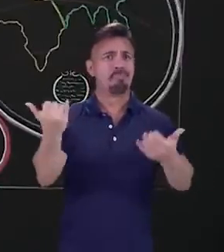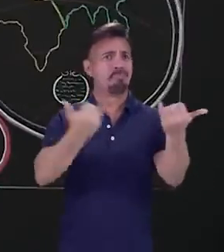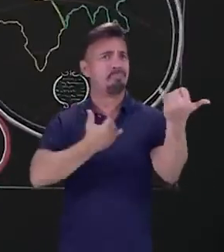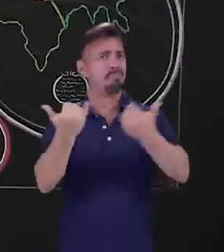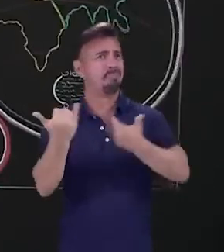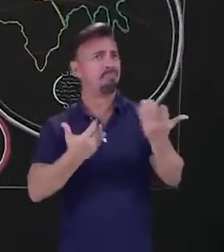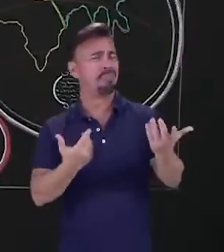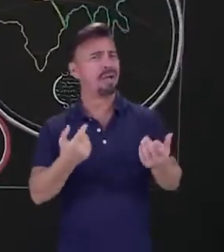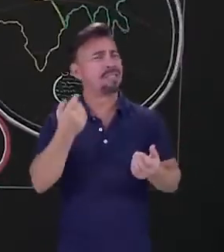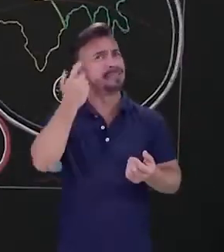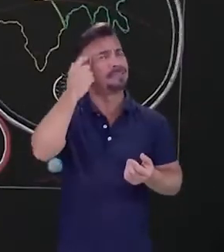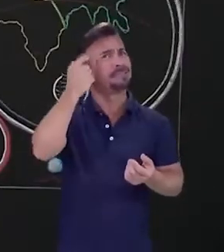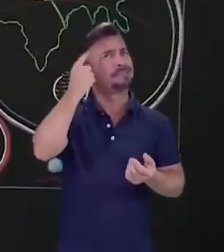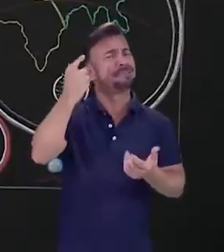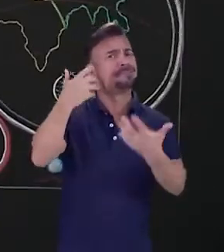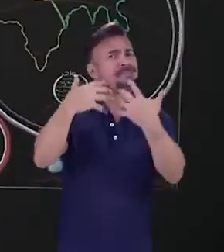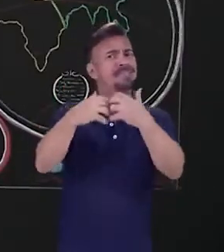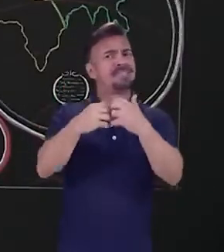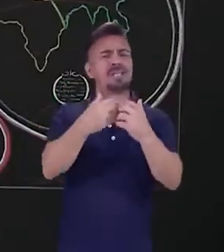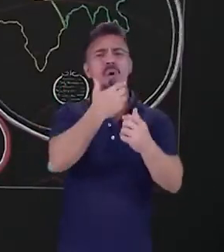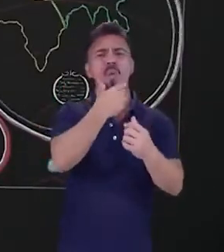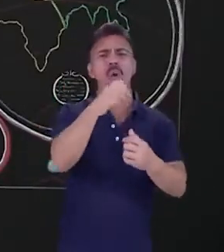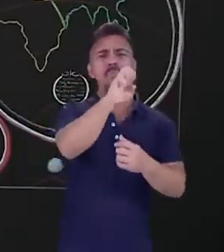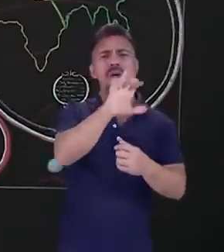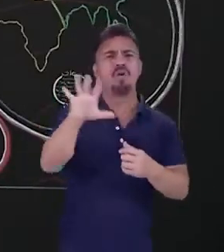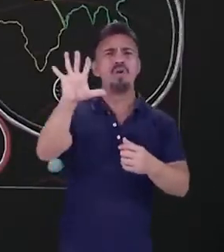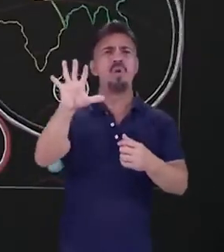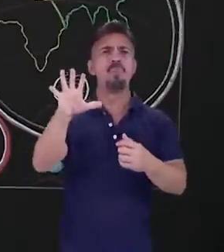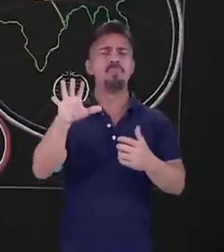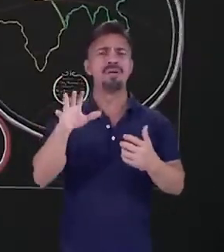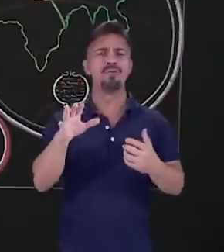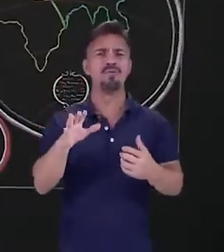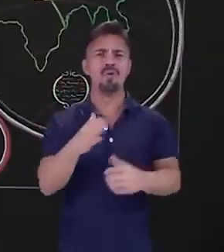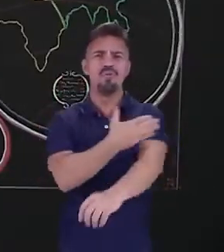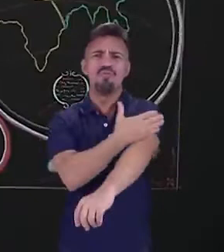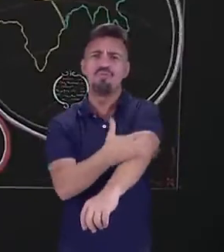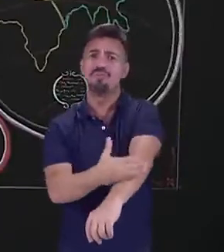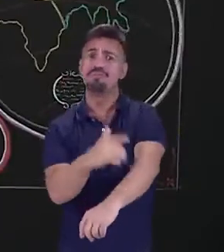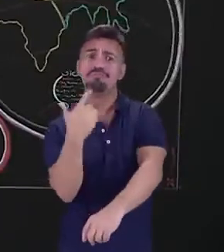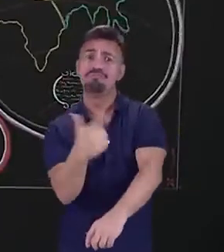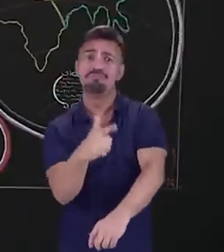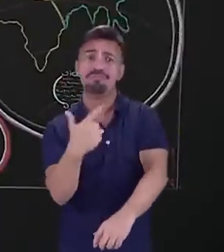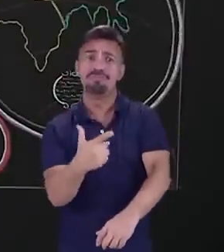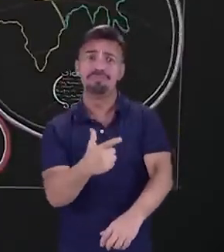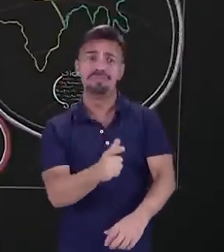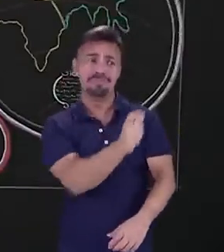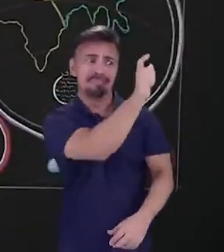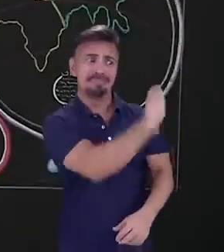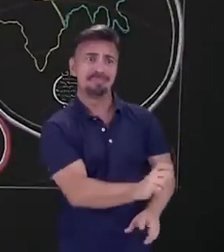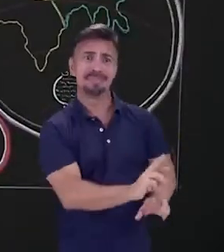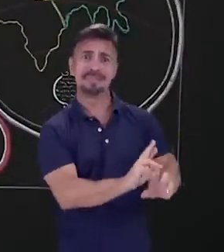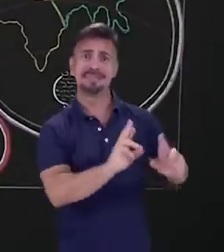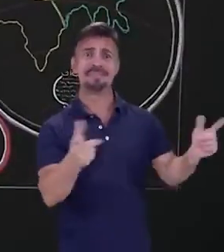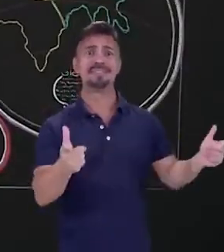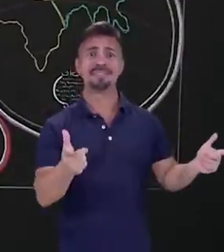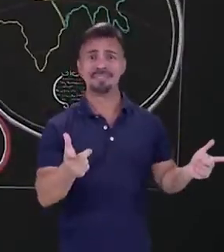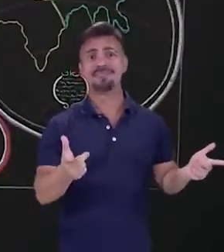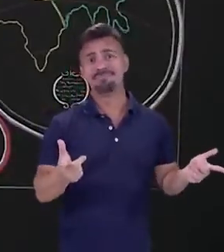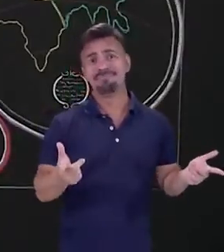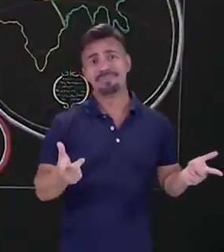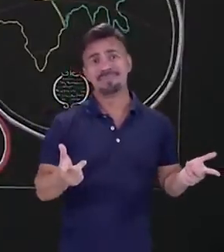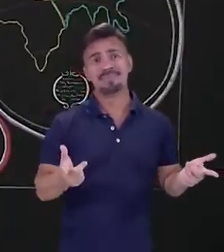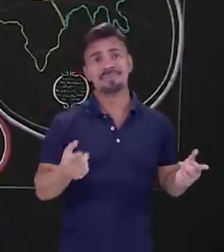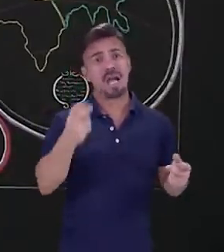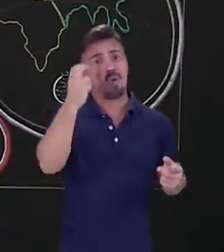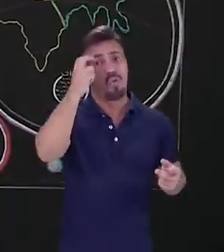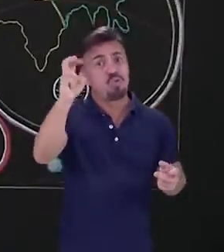a Europa, esse homem europeu, essa civilização europeia não estava tão acostumada, pelo menos até as grandes navegações,